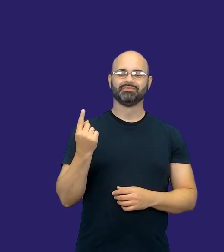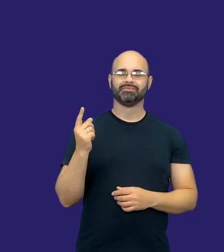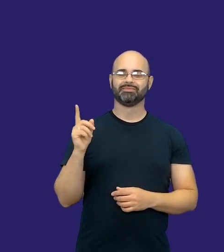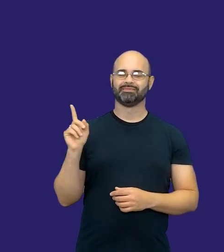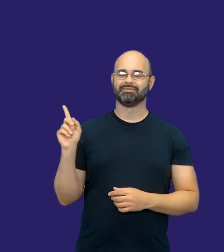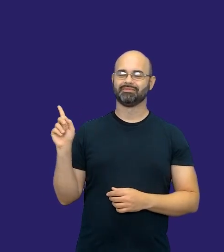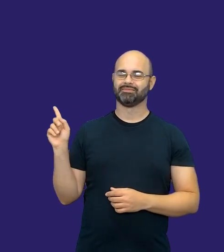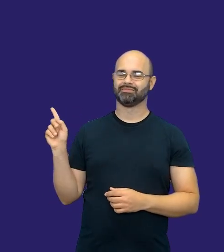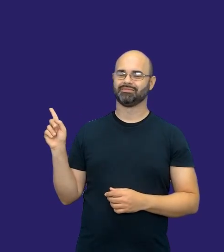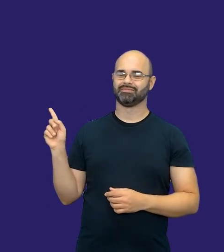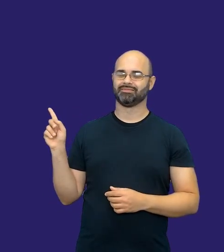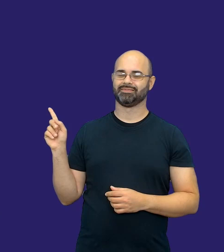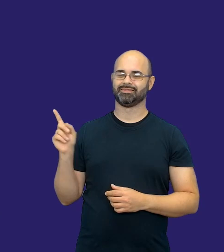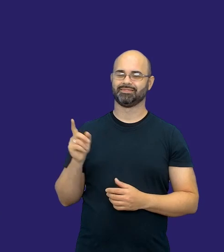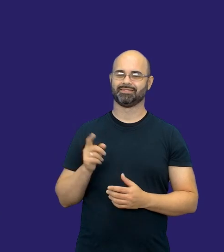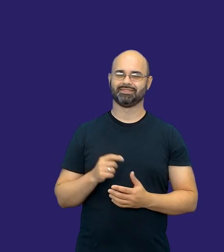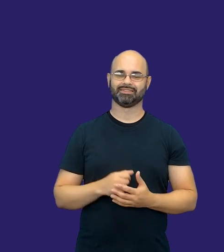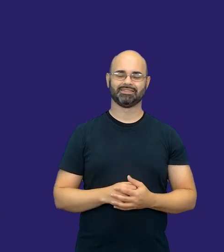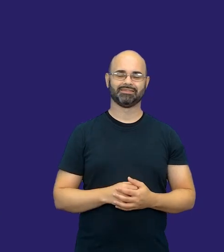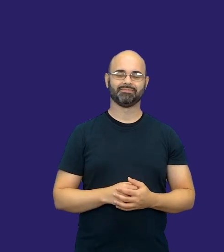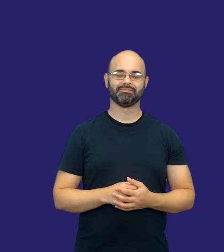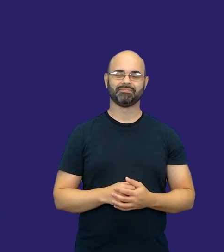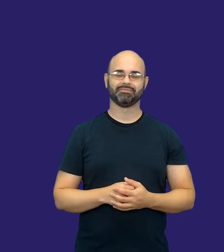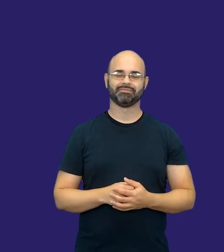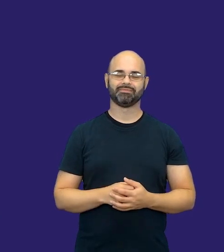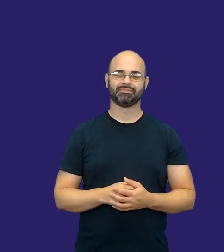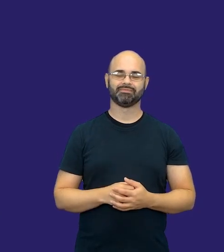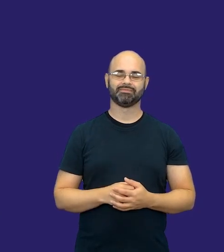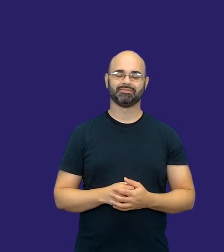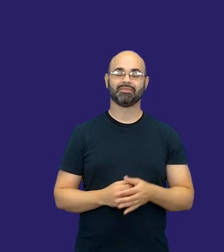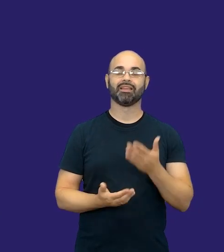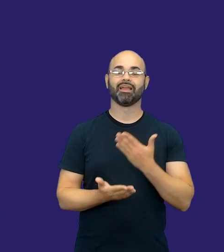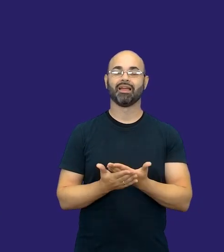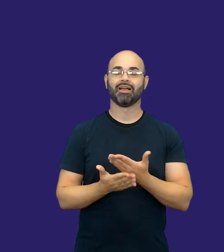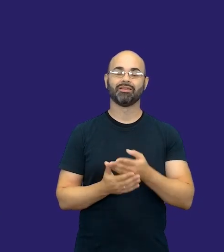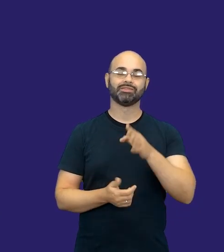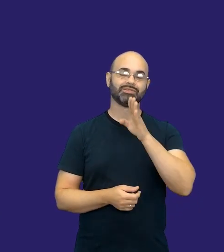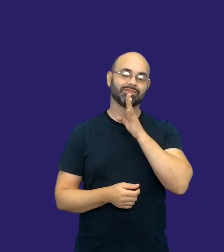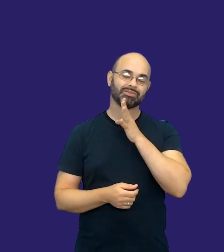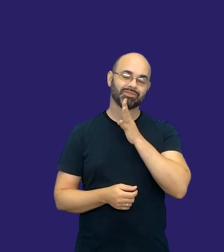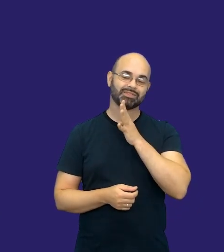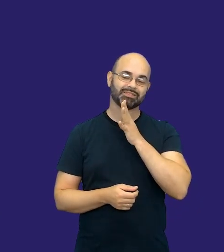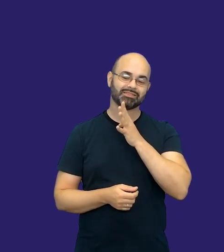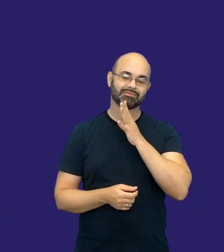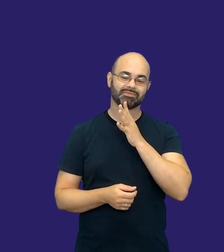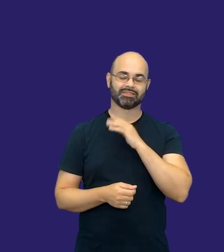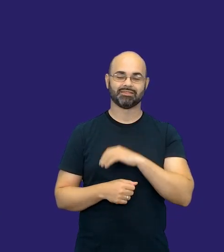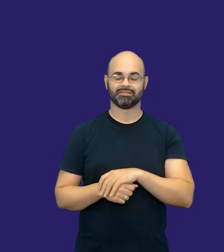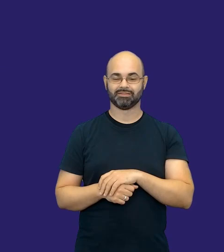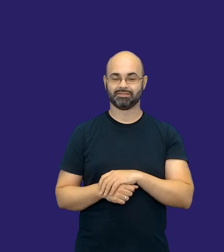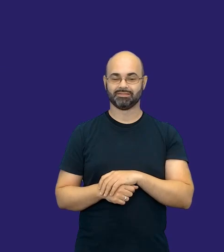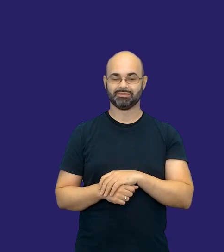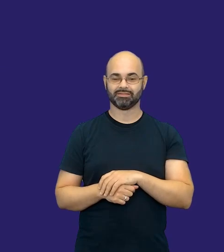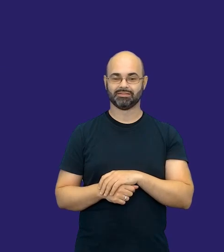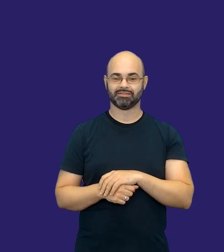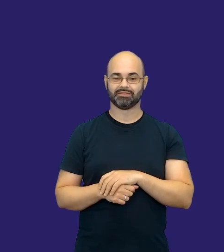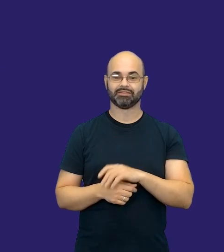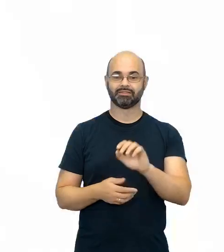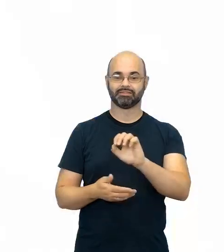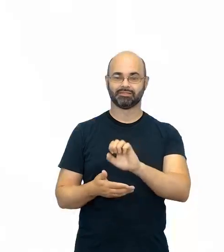em que conheceremos as aulas que estruturam a sequência didática 6 e as atividades que as